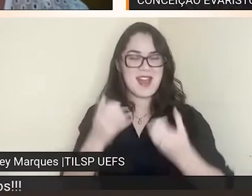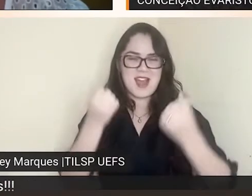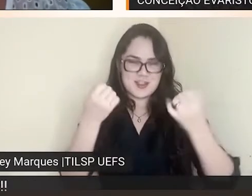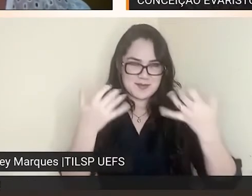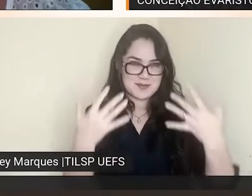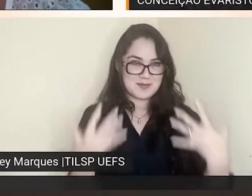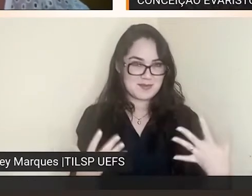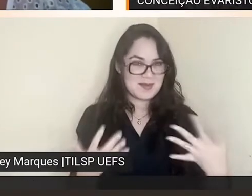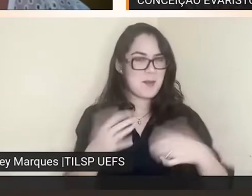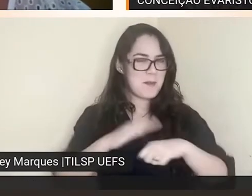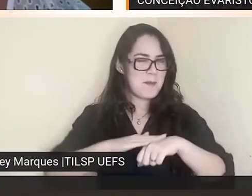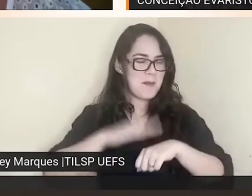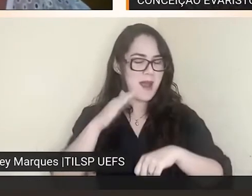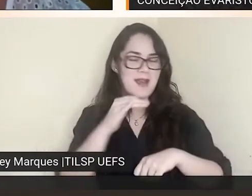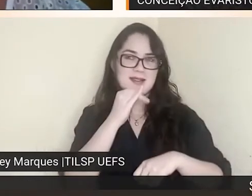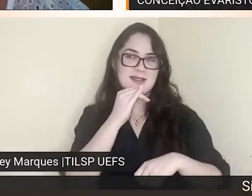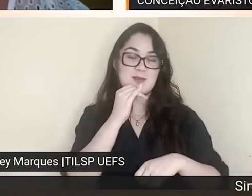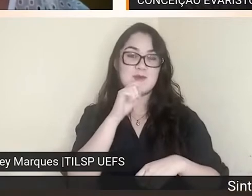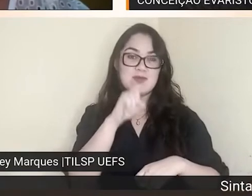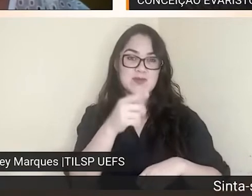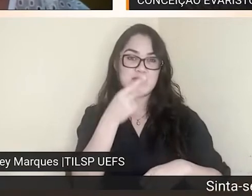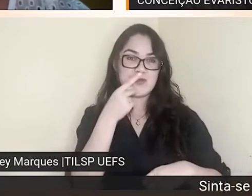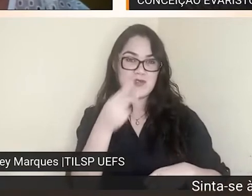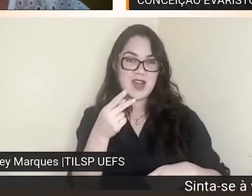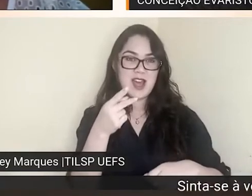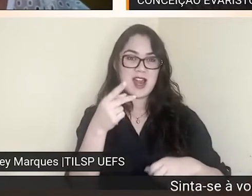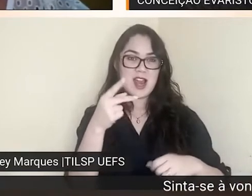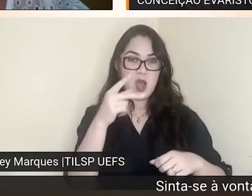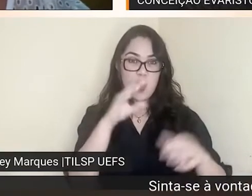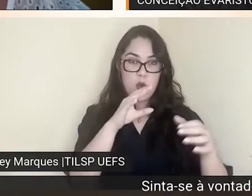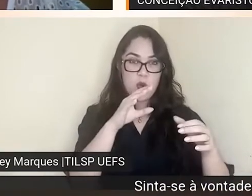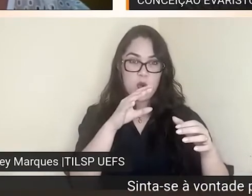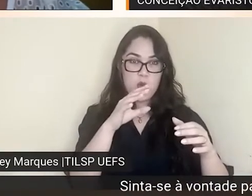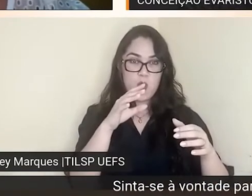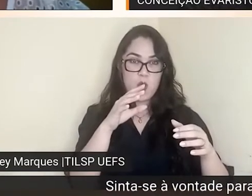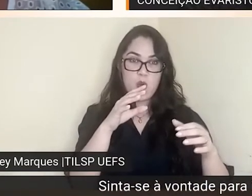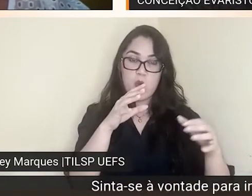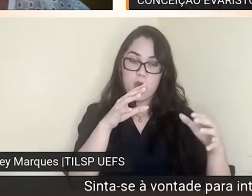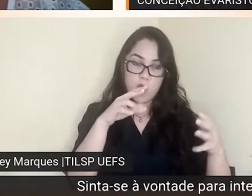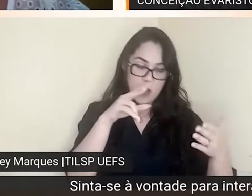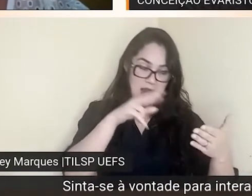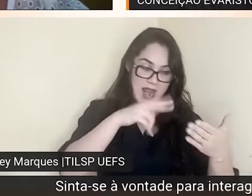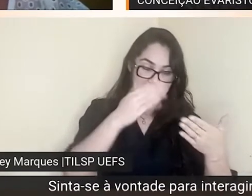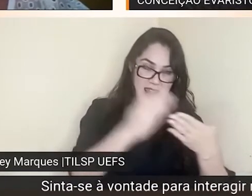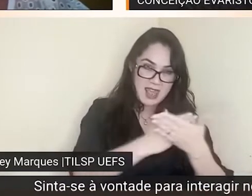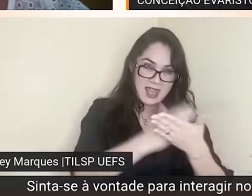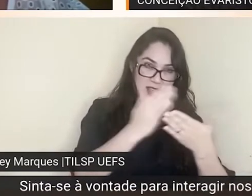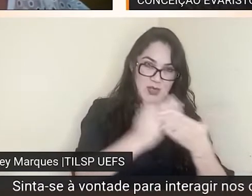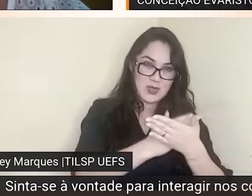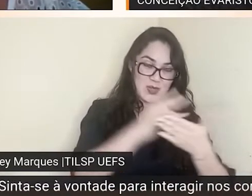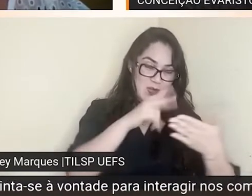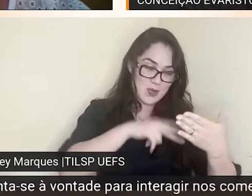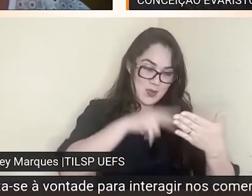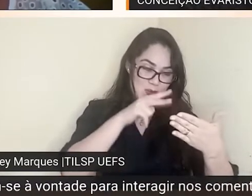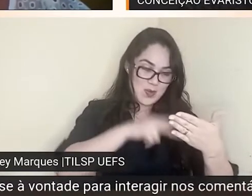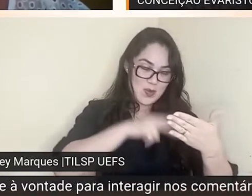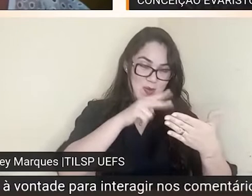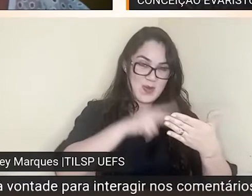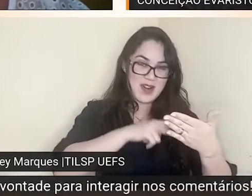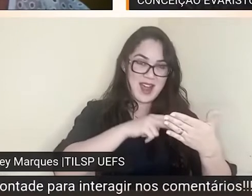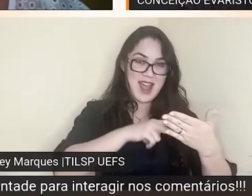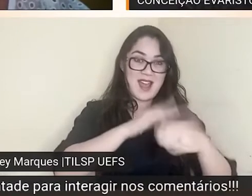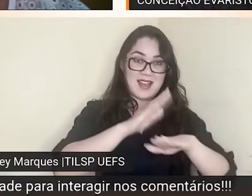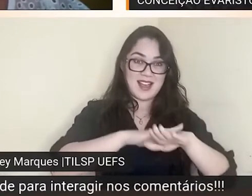pouquinho mais quando você diz que o mundo da leitura e da palavra escrita também foi apresentado no interior da família, que